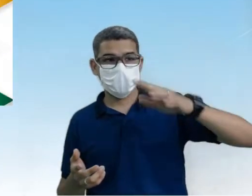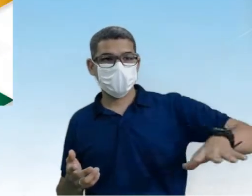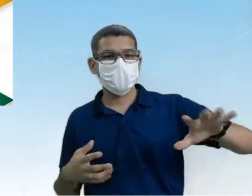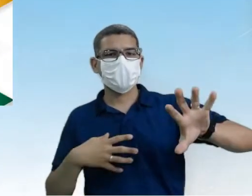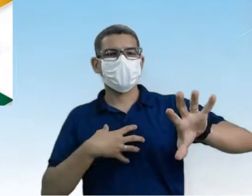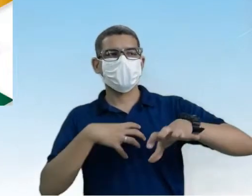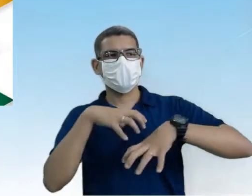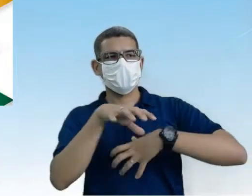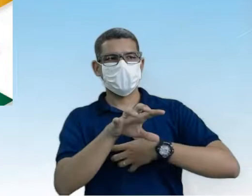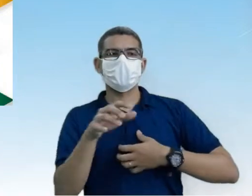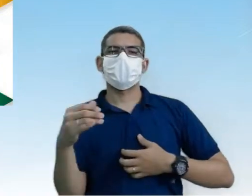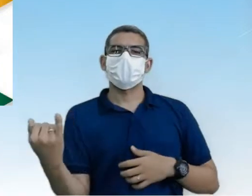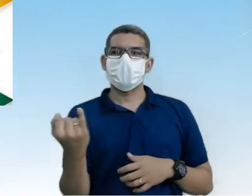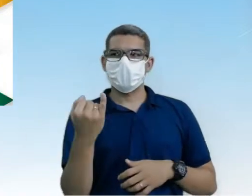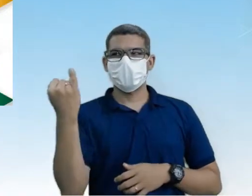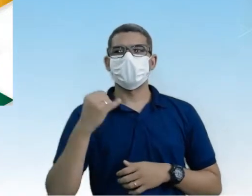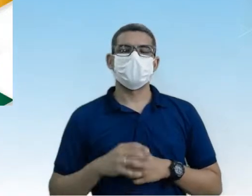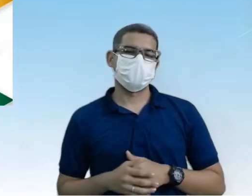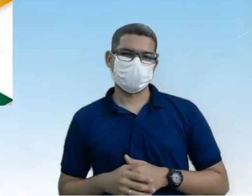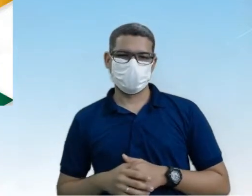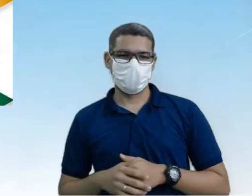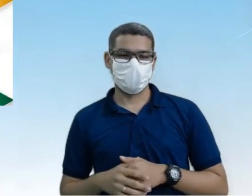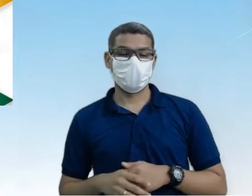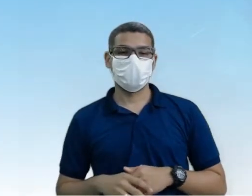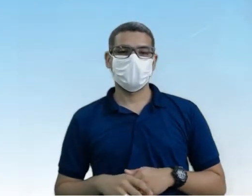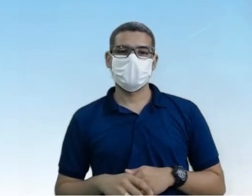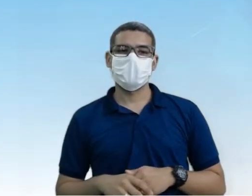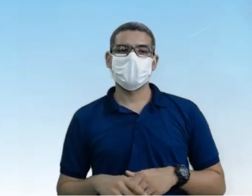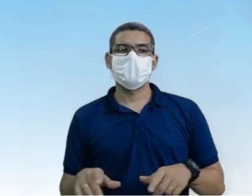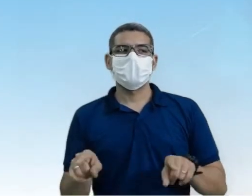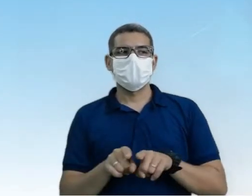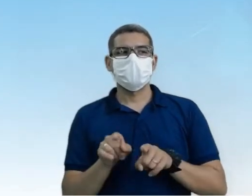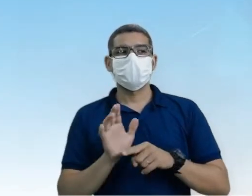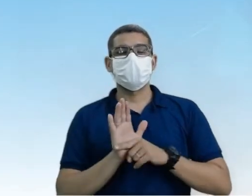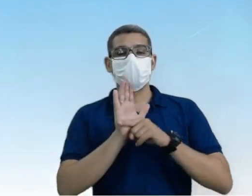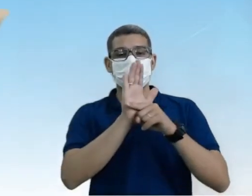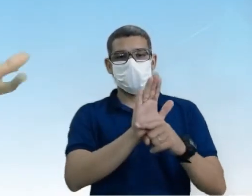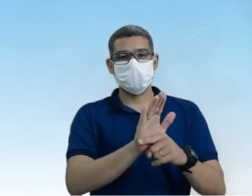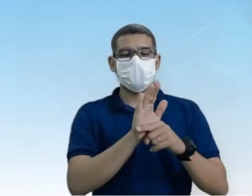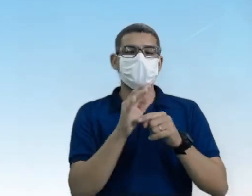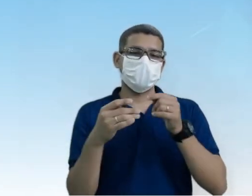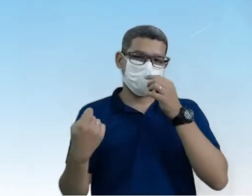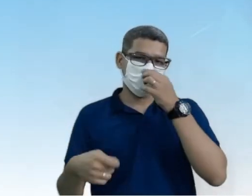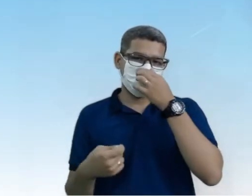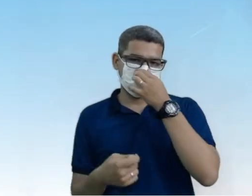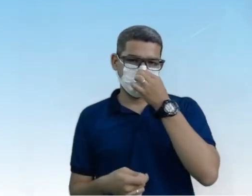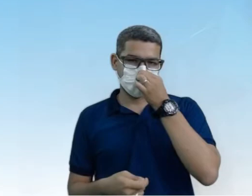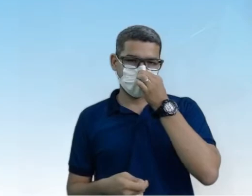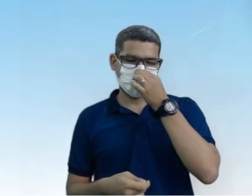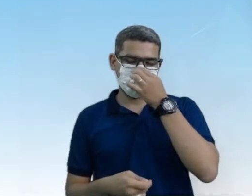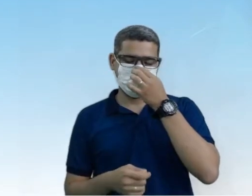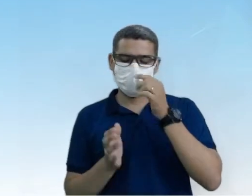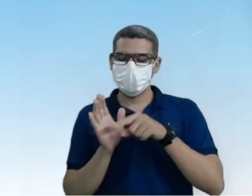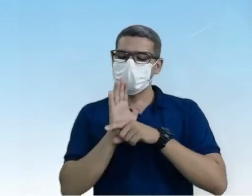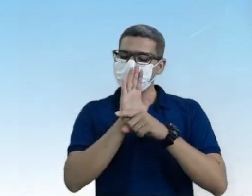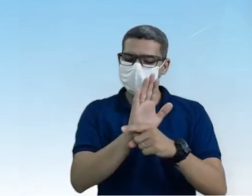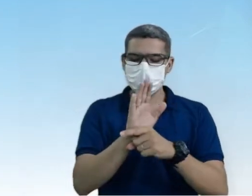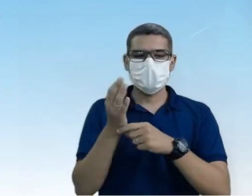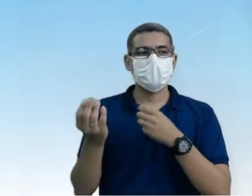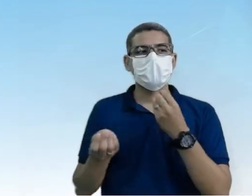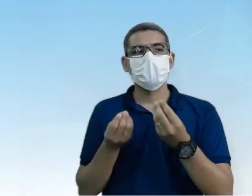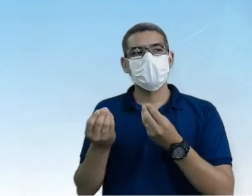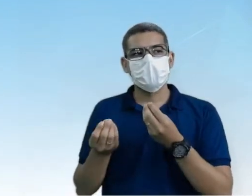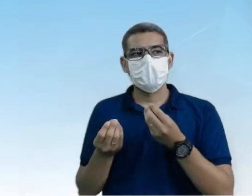e, claro, na medida do possível, a gente ajudar. E essa ajuda pode vir de diversas maneiras,